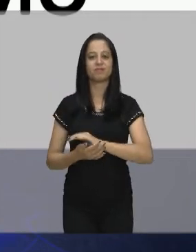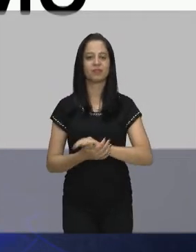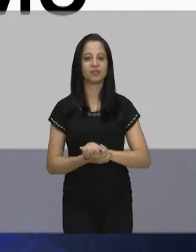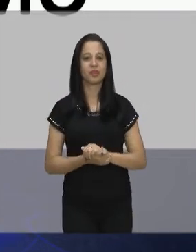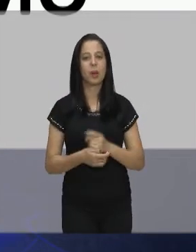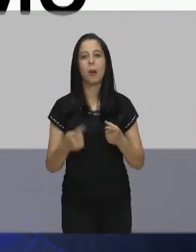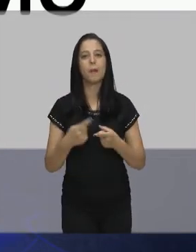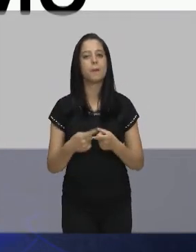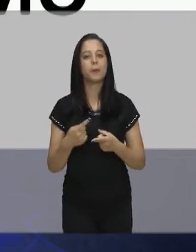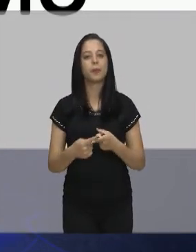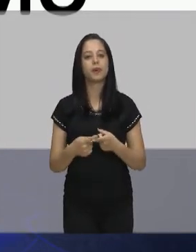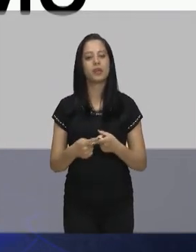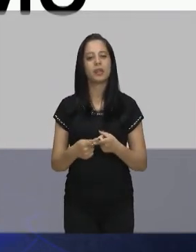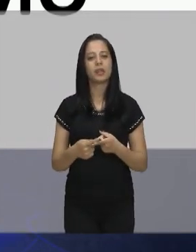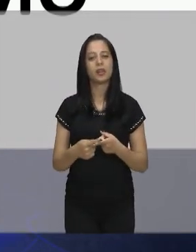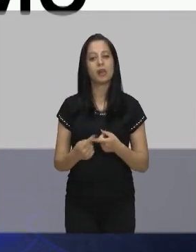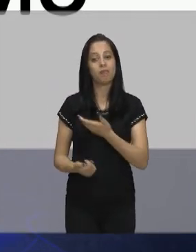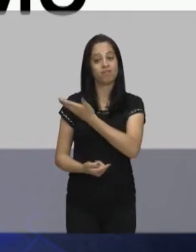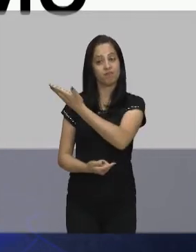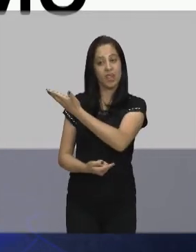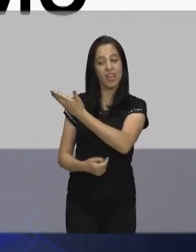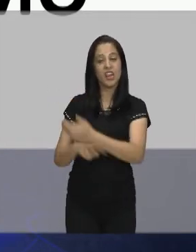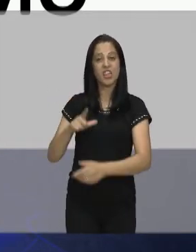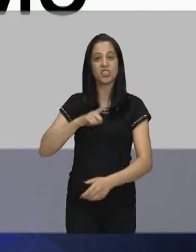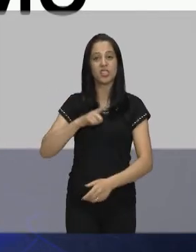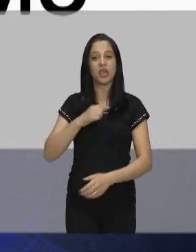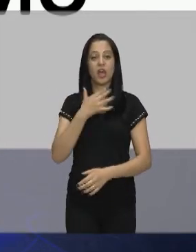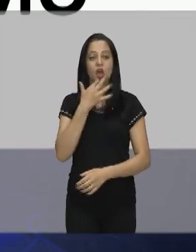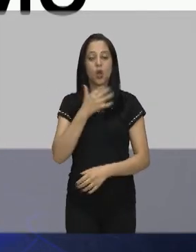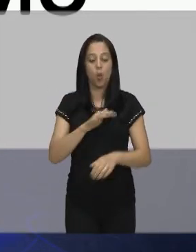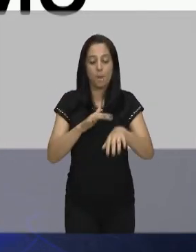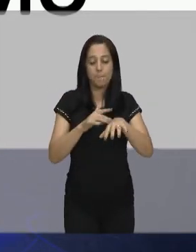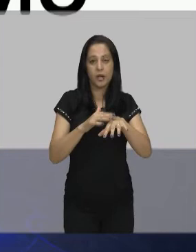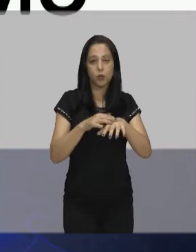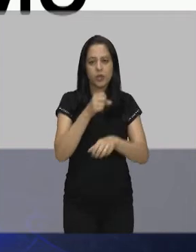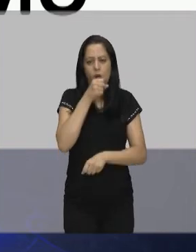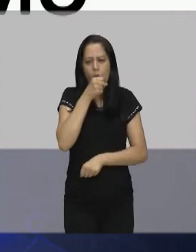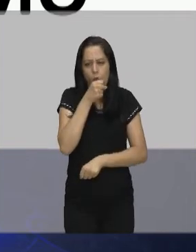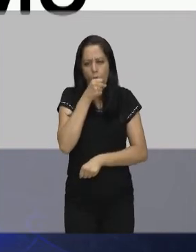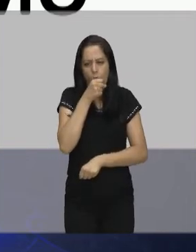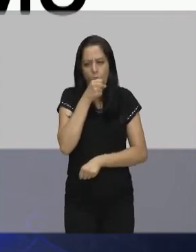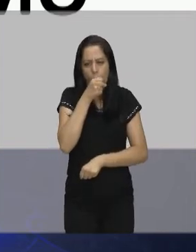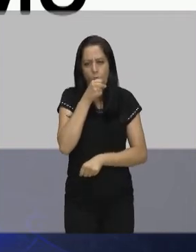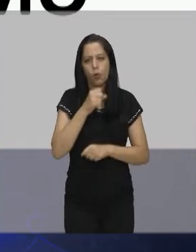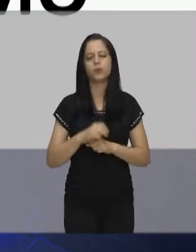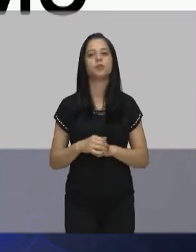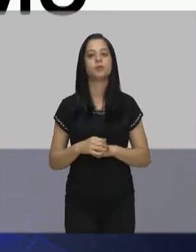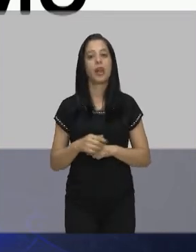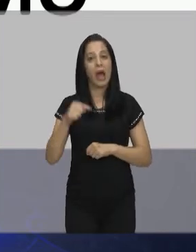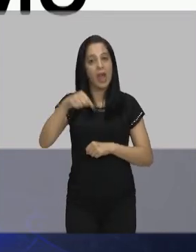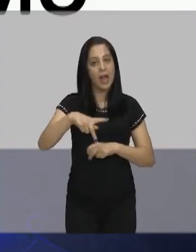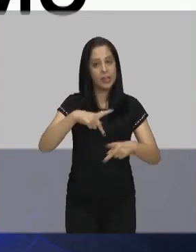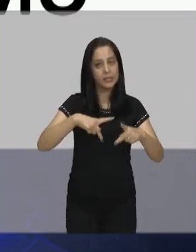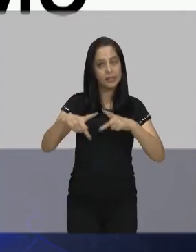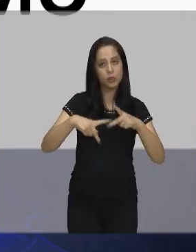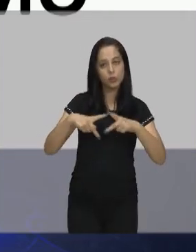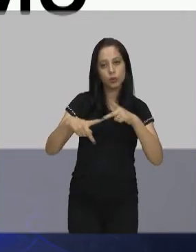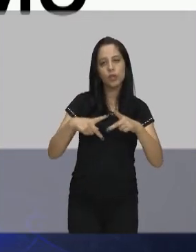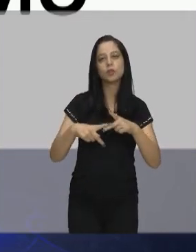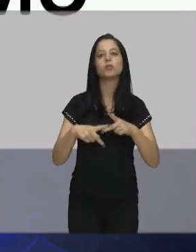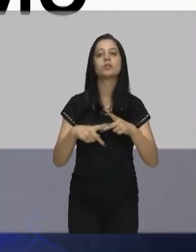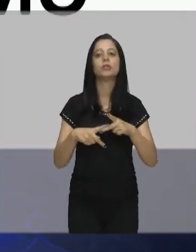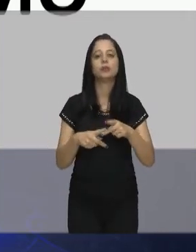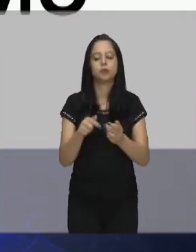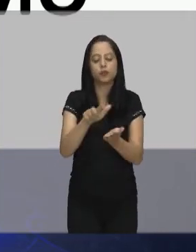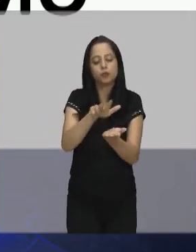sanatorial, para tratar-se de tuberculose, que acabou por levá-lo em 1930. Em sua estada em